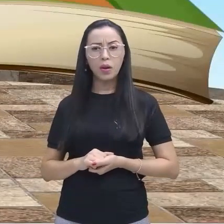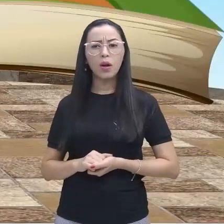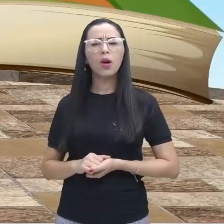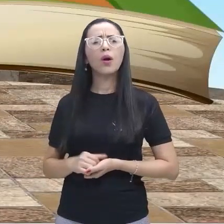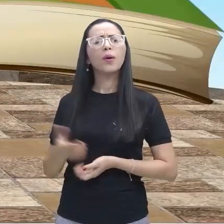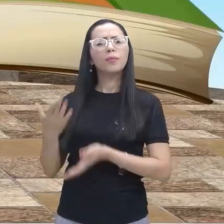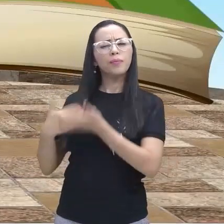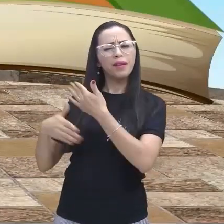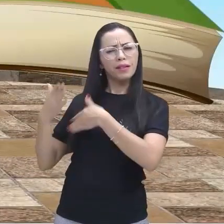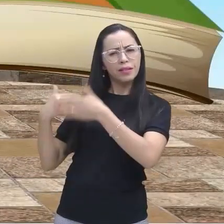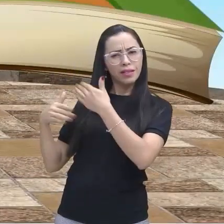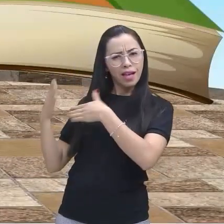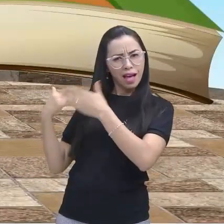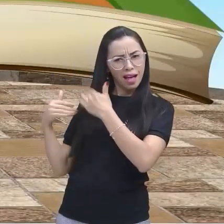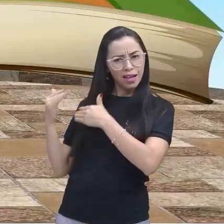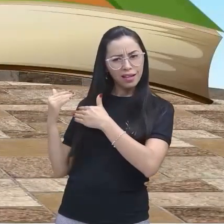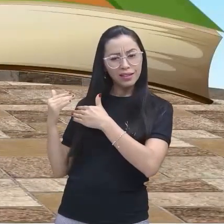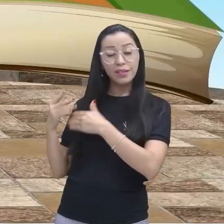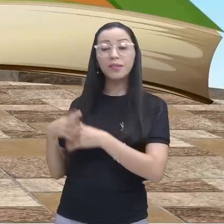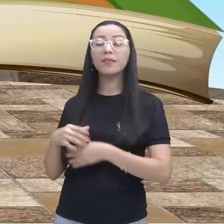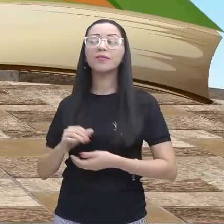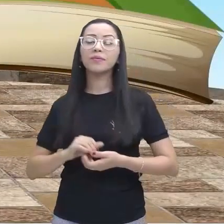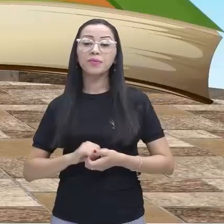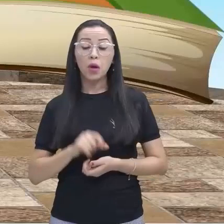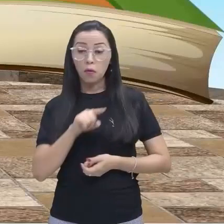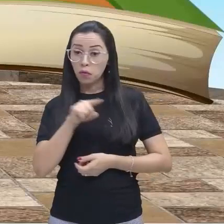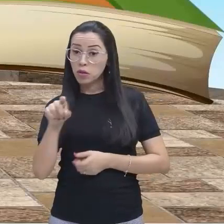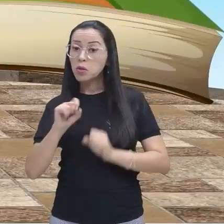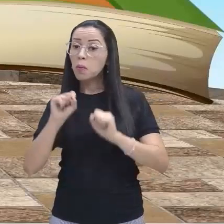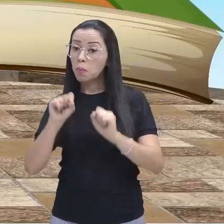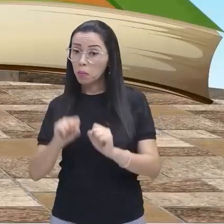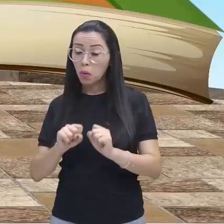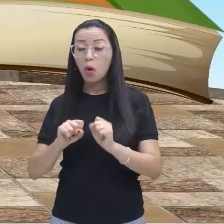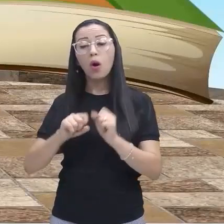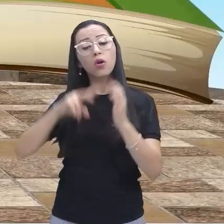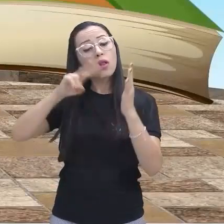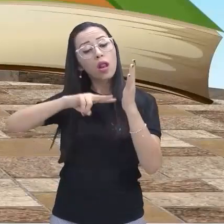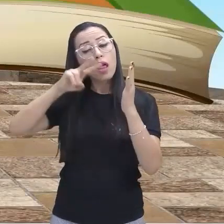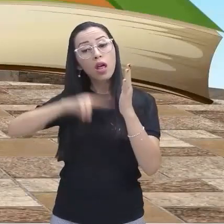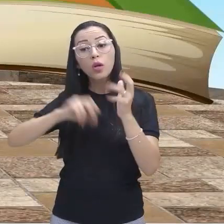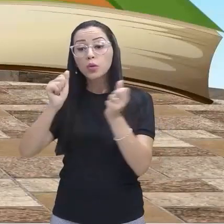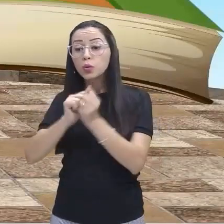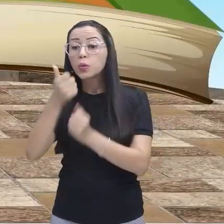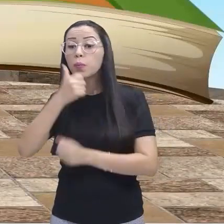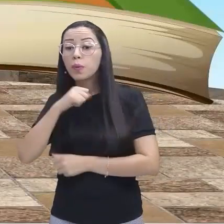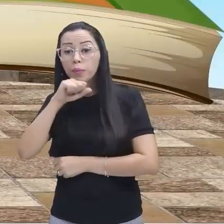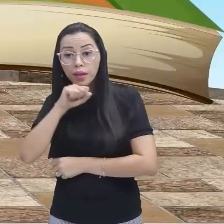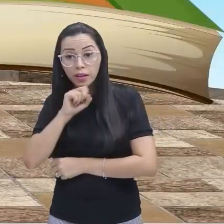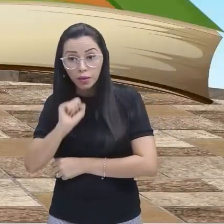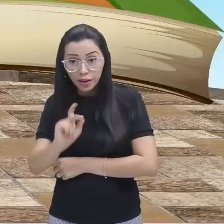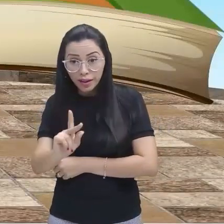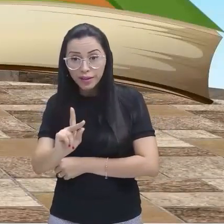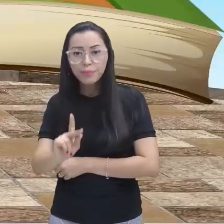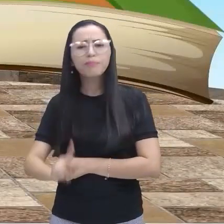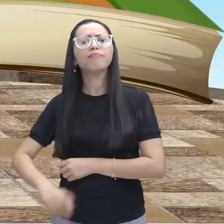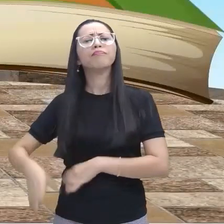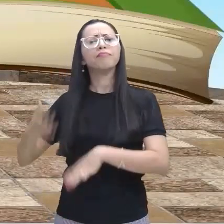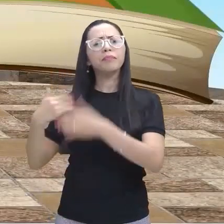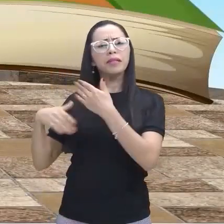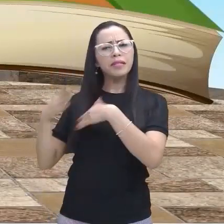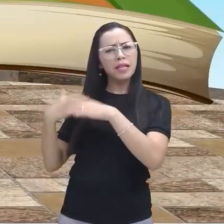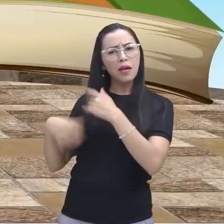Certo dia, você pode ler com a ajuda da mamãe, tá legal? Certo dia, estava